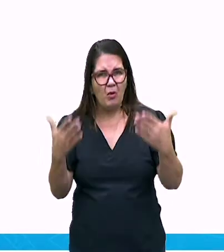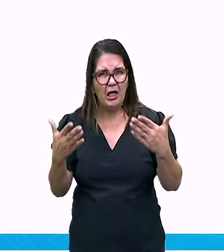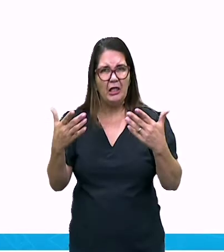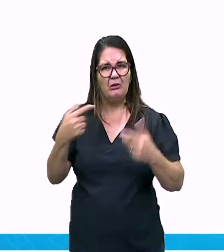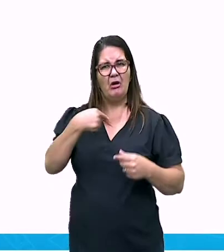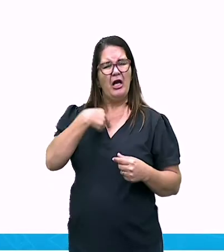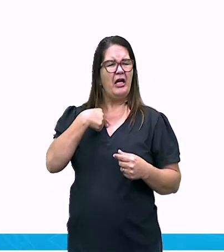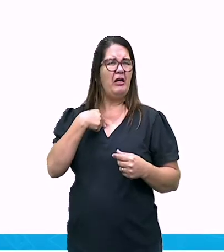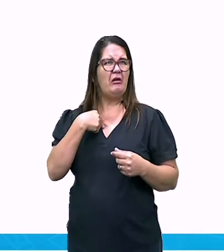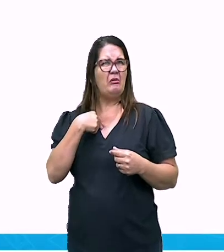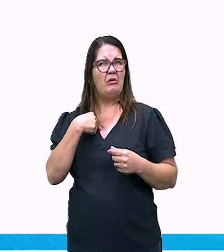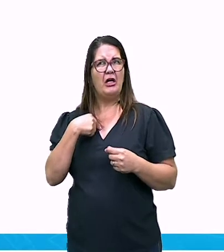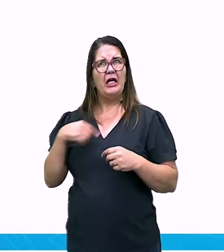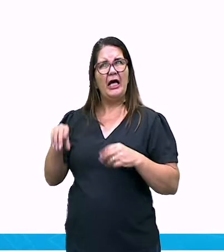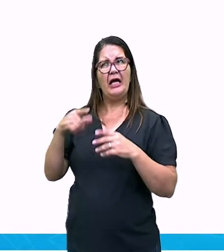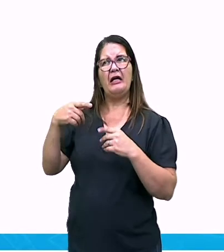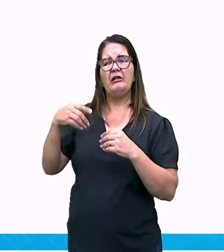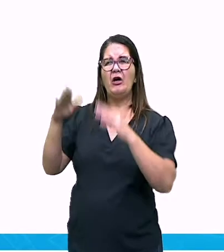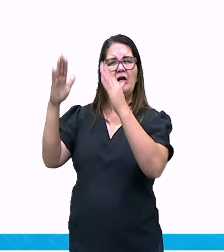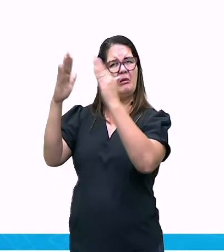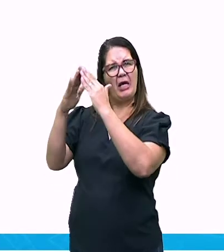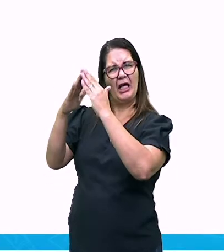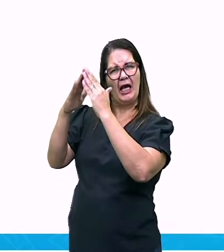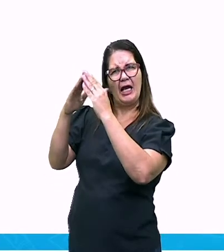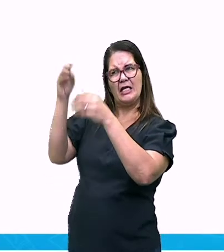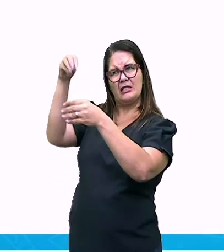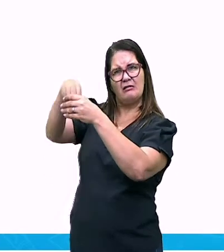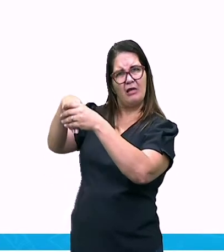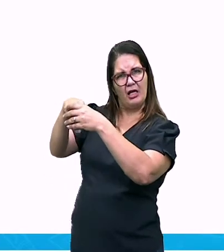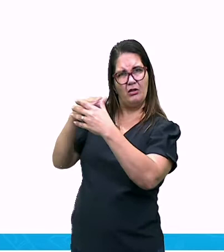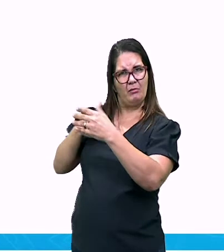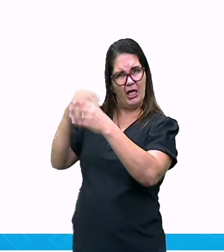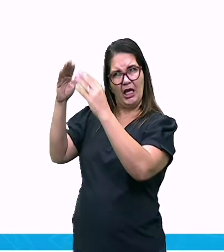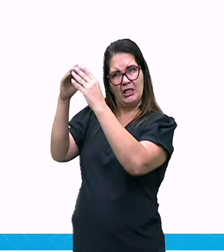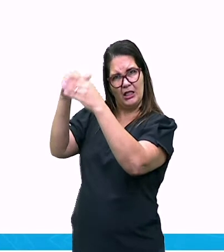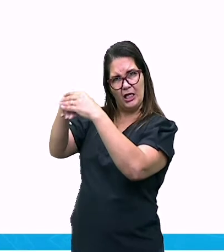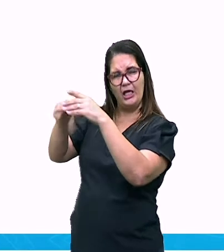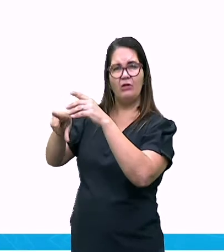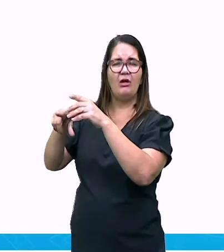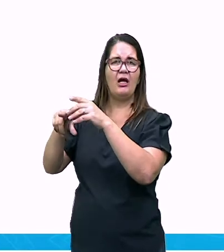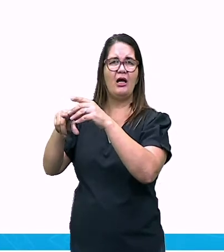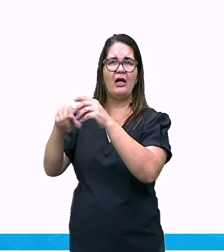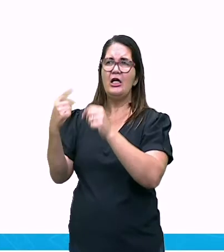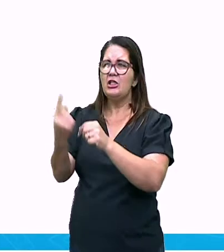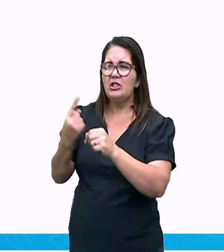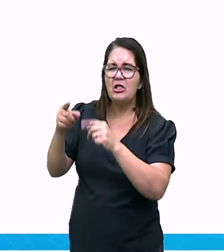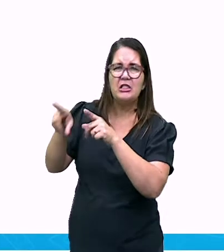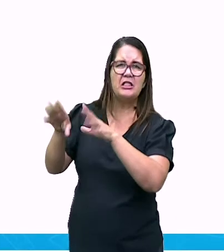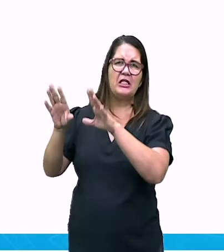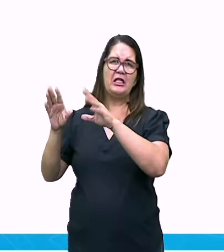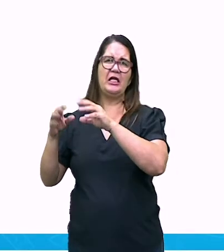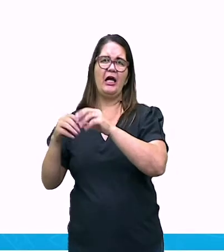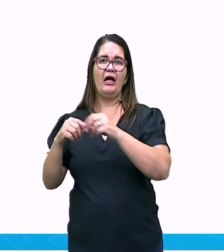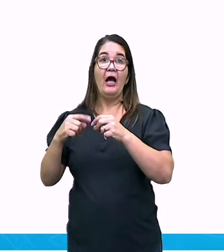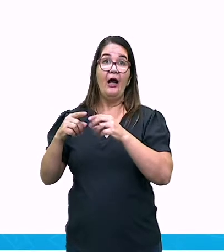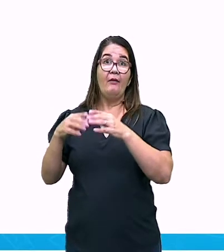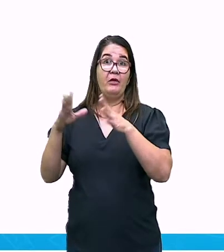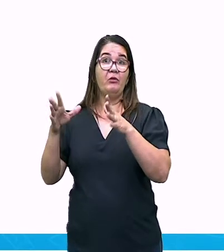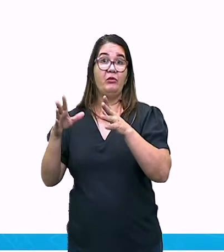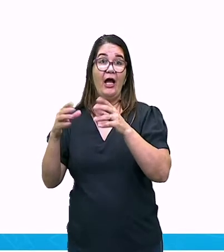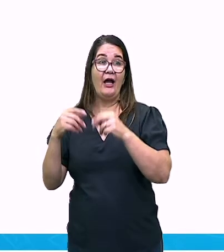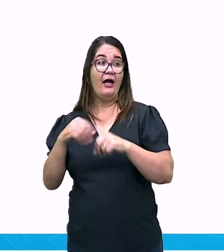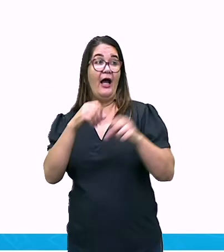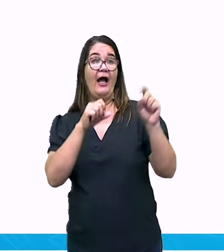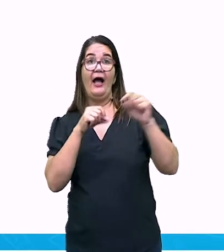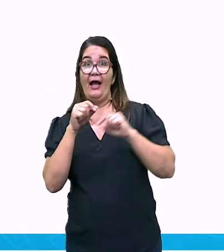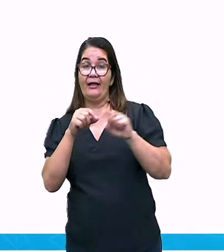não, tanto faz, deixa assim, eu quero só... Tá bom assim, eu vou ficar vivo, não vou? Então tá. Agora, quando eu